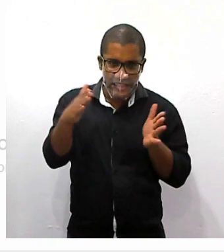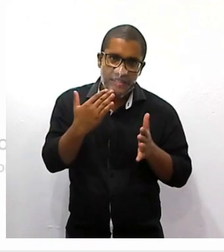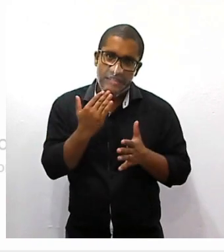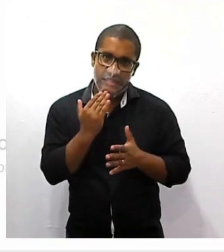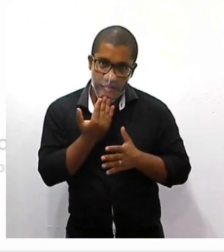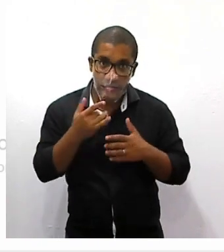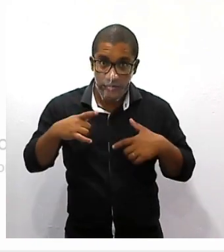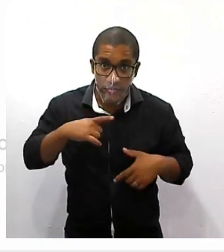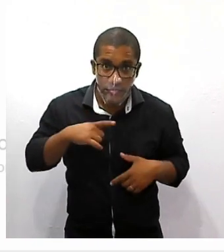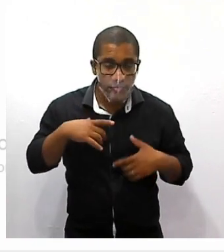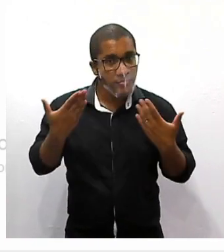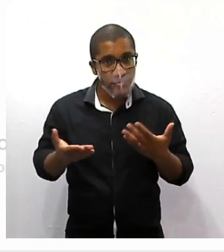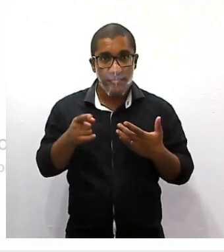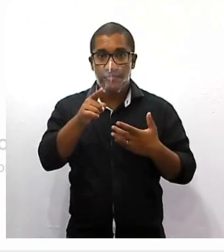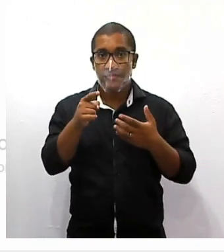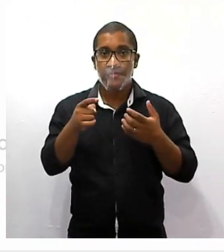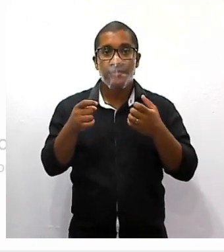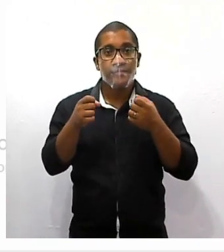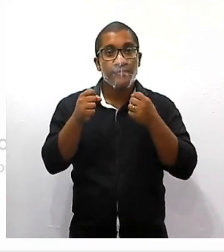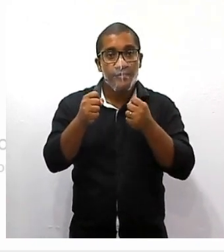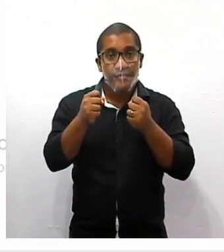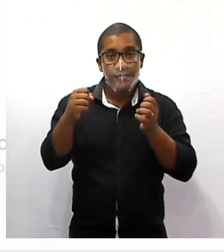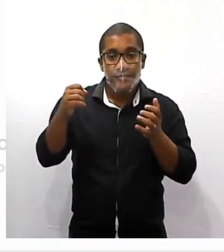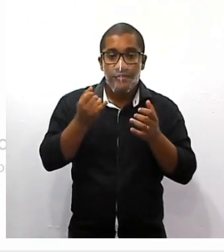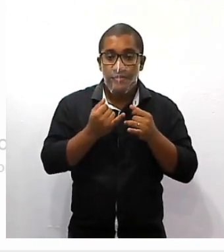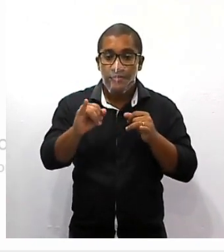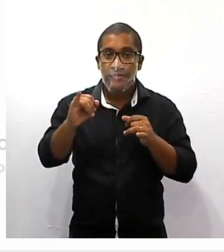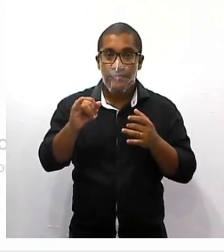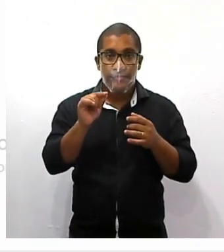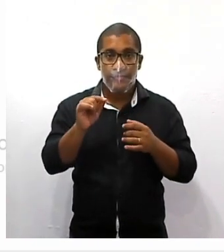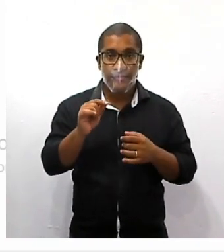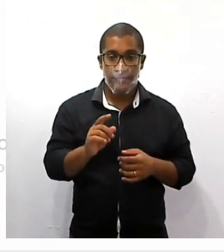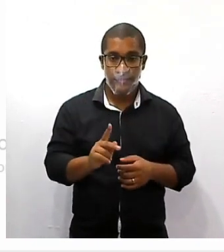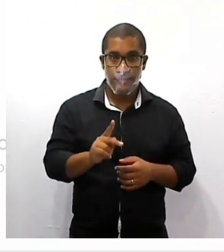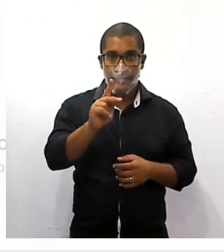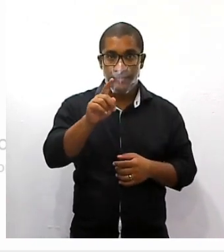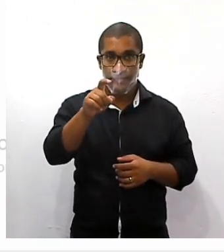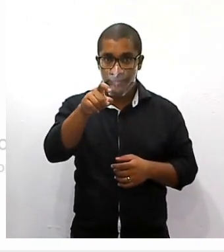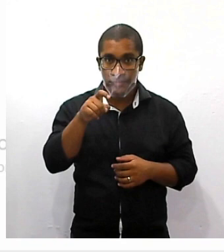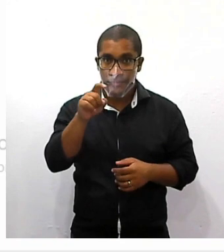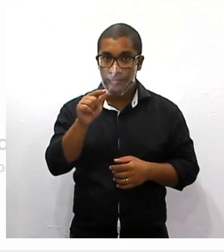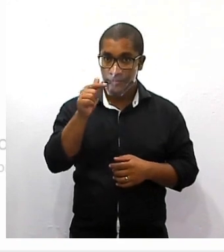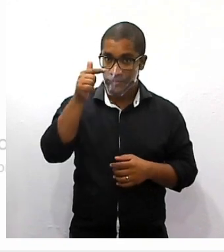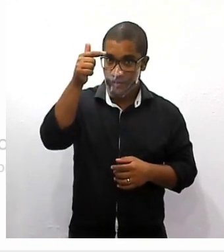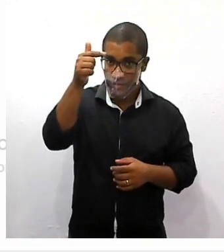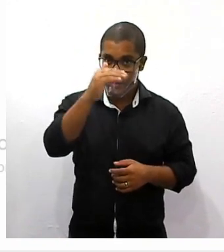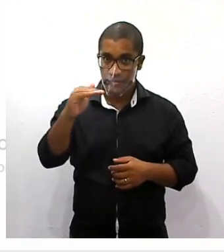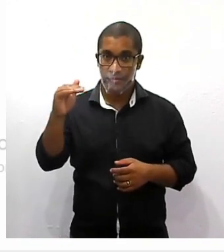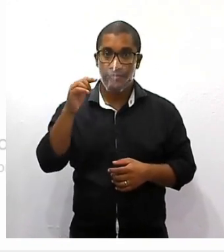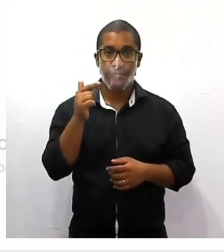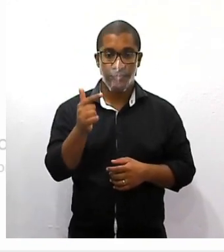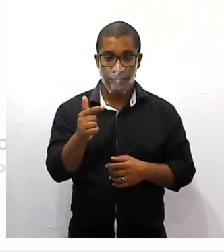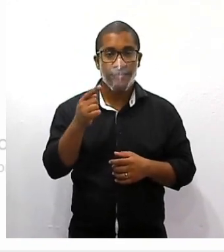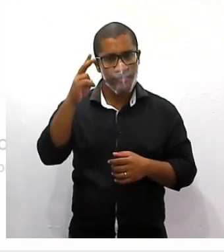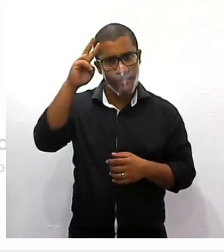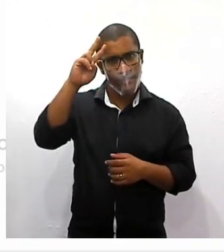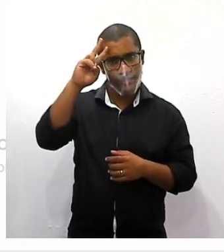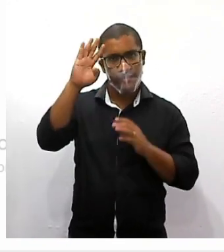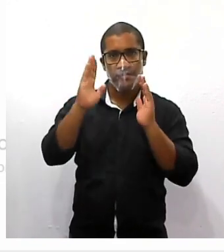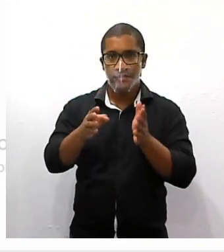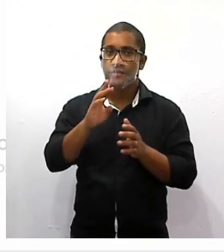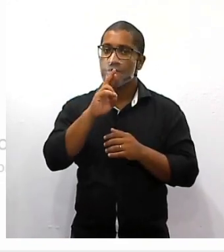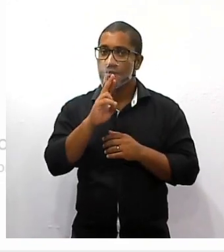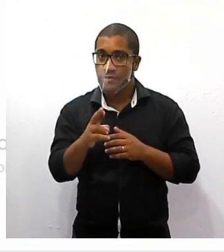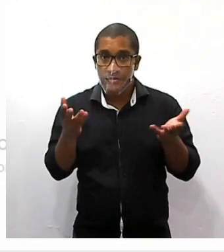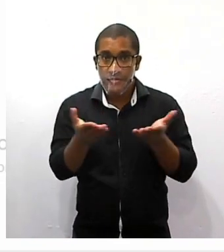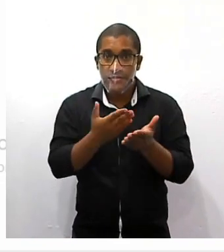energia potencial ela vai ser utilizada. Kx² sobre 2. Bom, essa questão a gente fez na segunda-feira, já está aí a soluçãozinha dela. E vamos